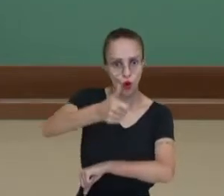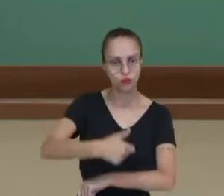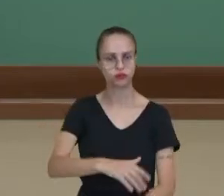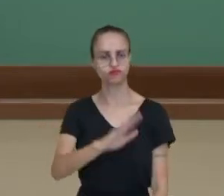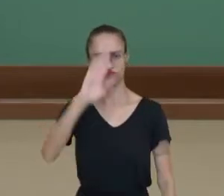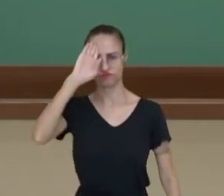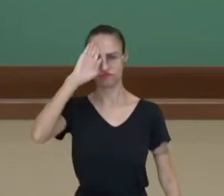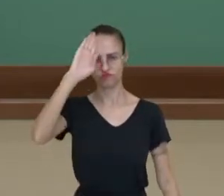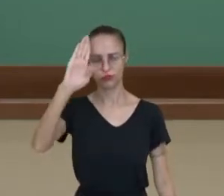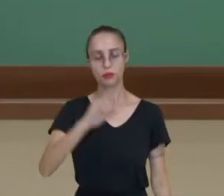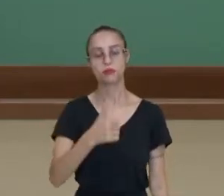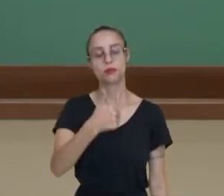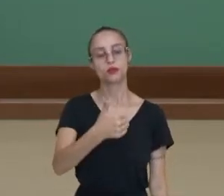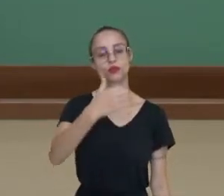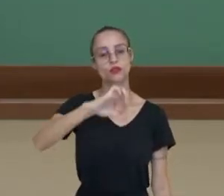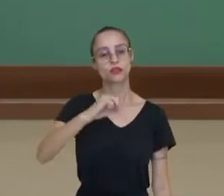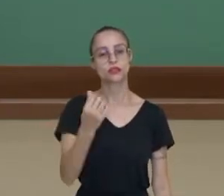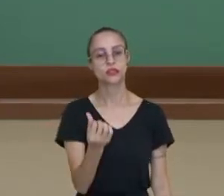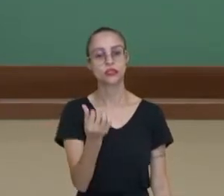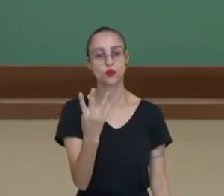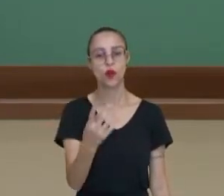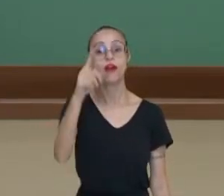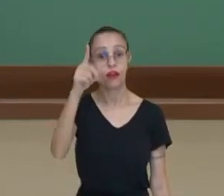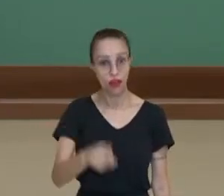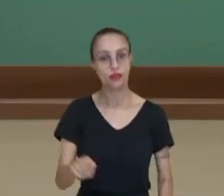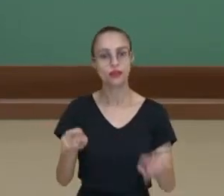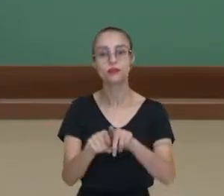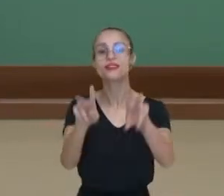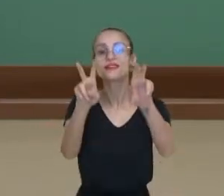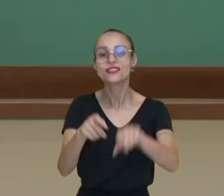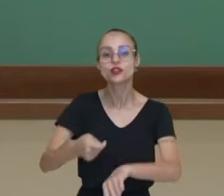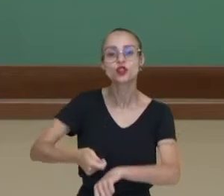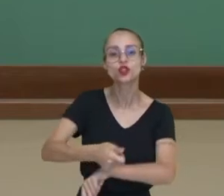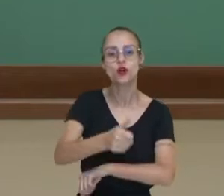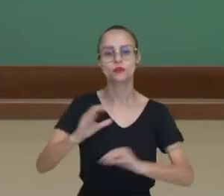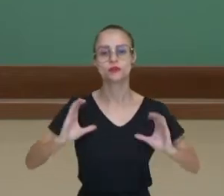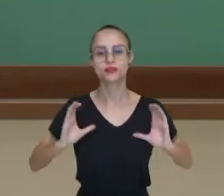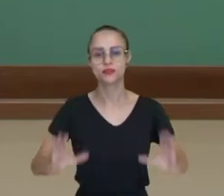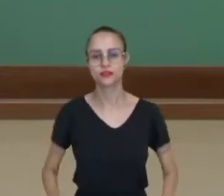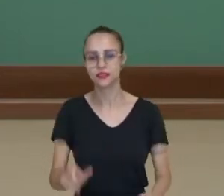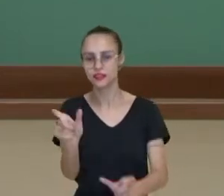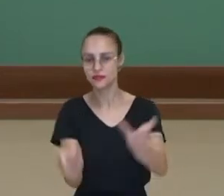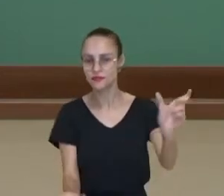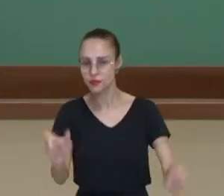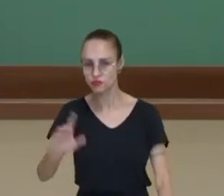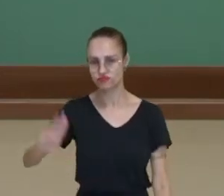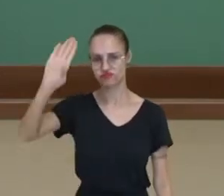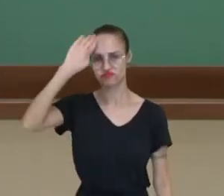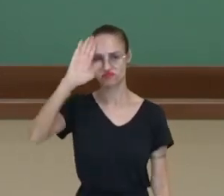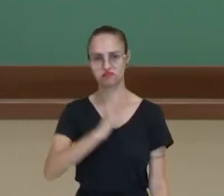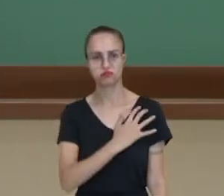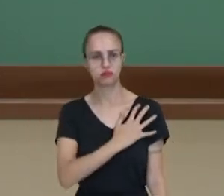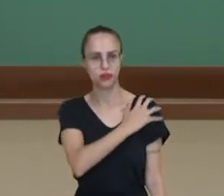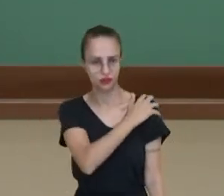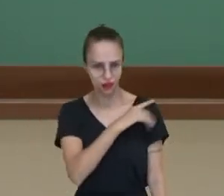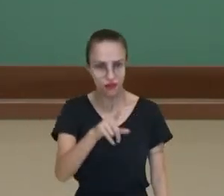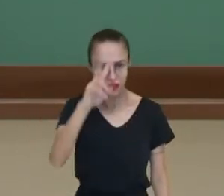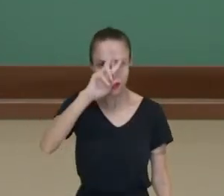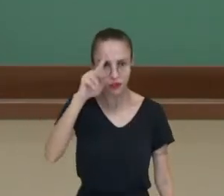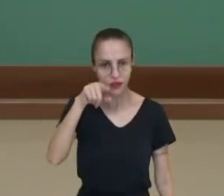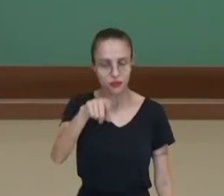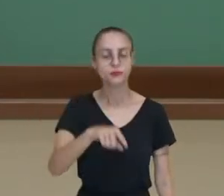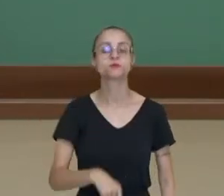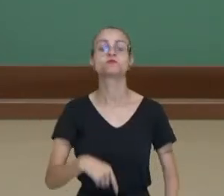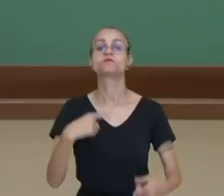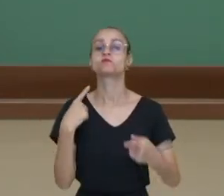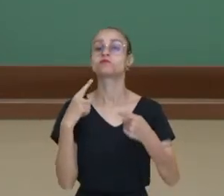de 1964 também é chamado de golpe civil militar? Lembrou disso? Para a